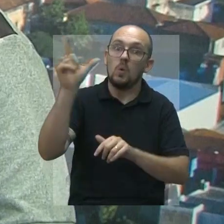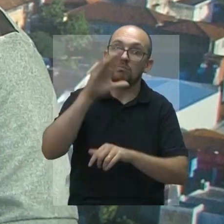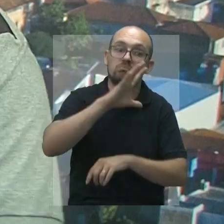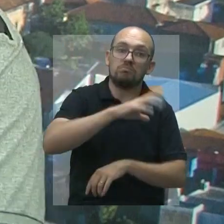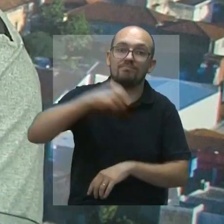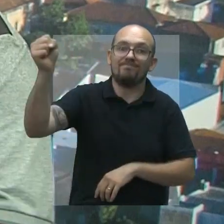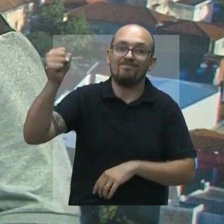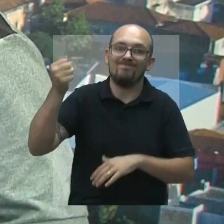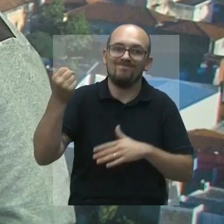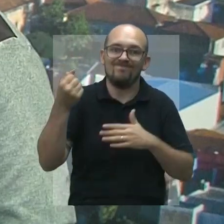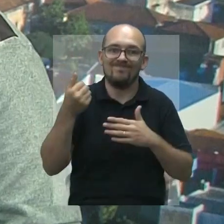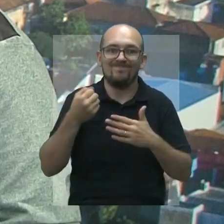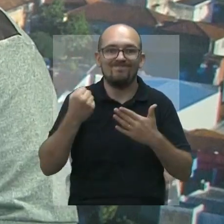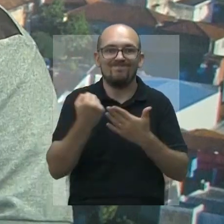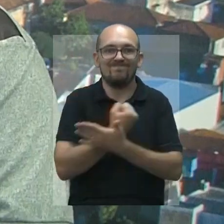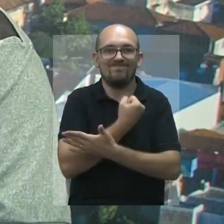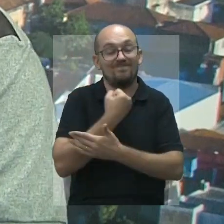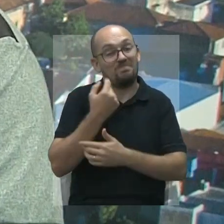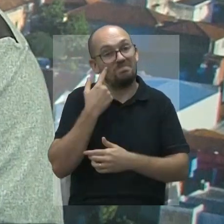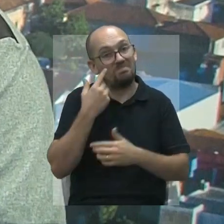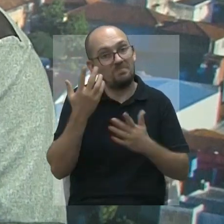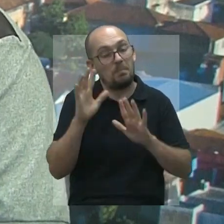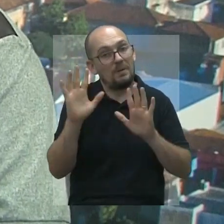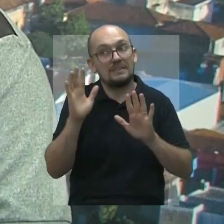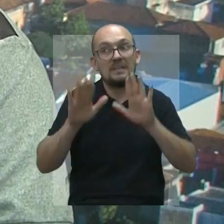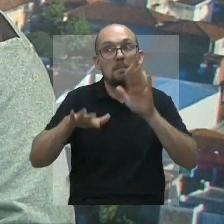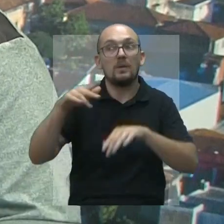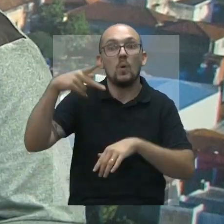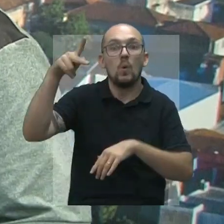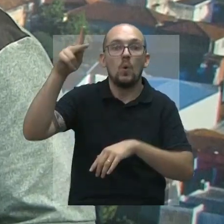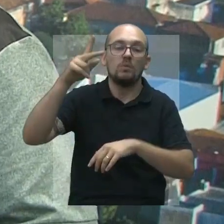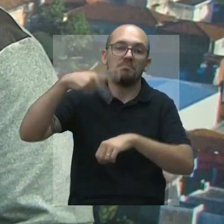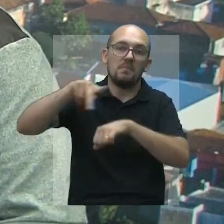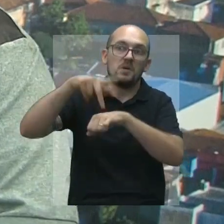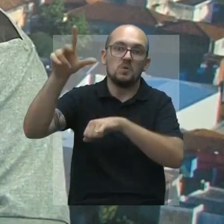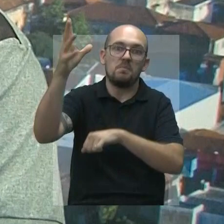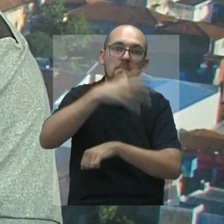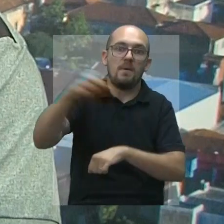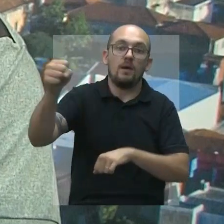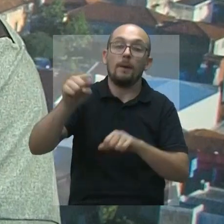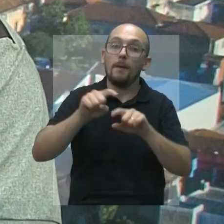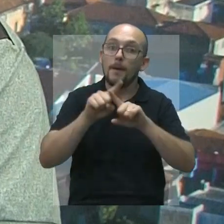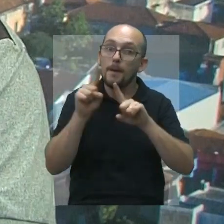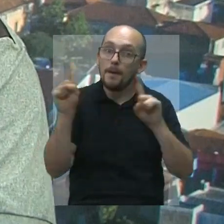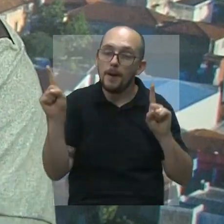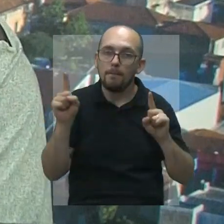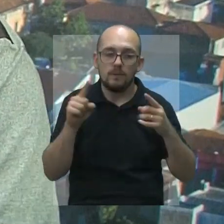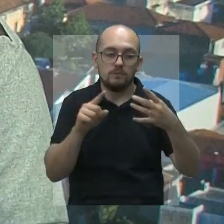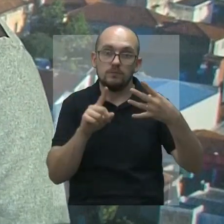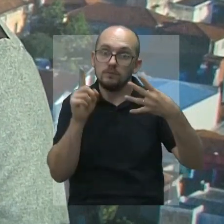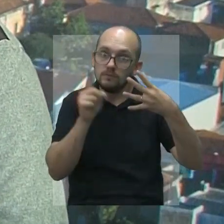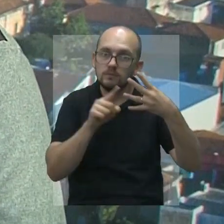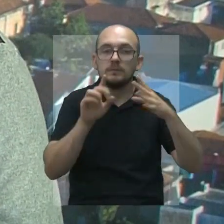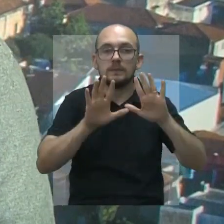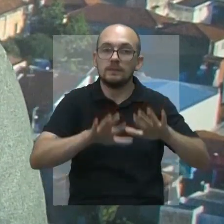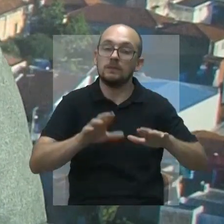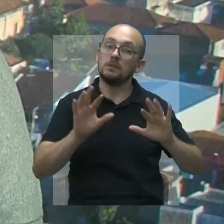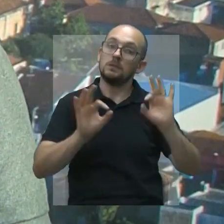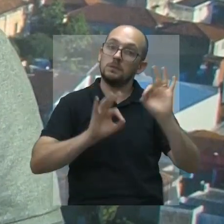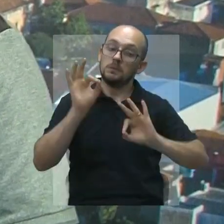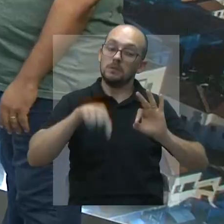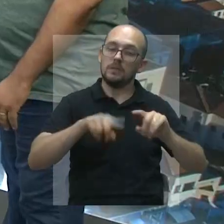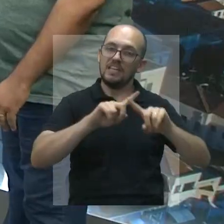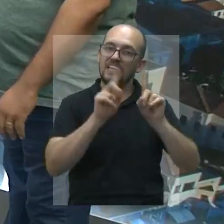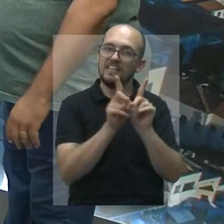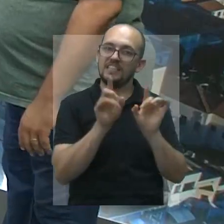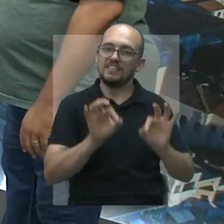ou colombiano ou onde quer que seja. Aí ele não fica, mas para disputar pela segunda divisão será pelo 15 de Jaú, com